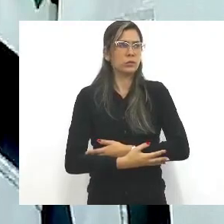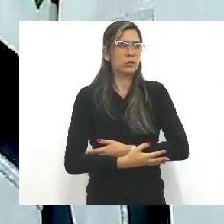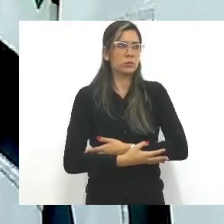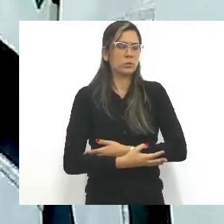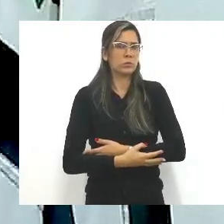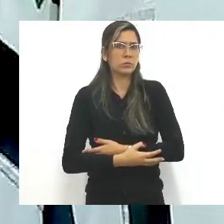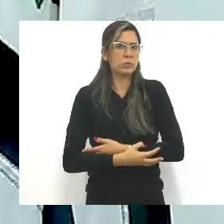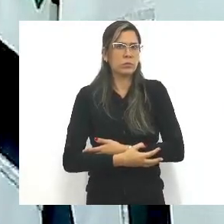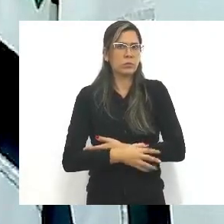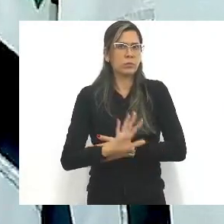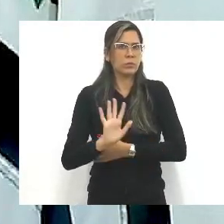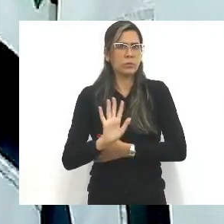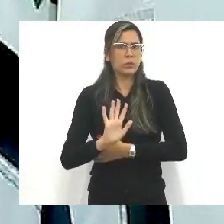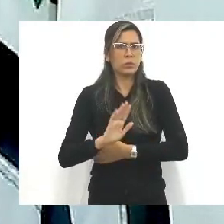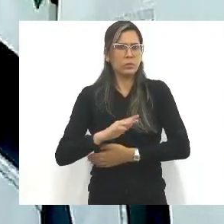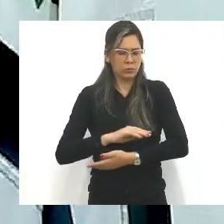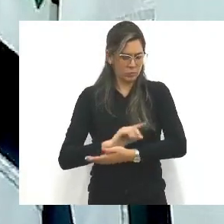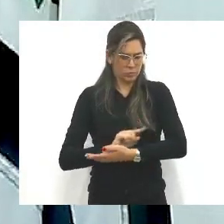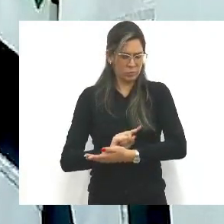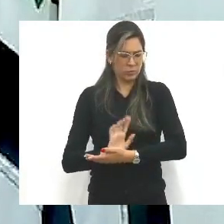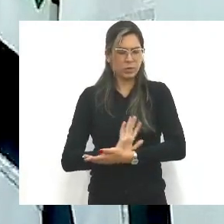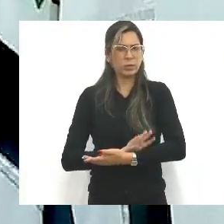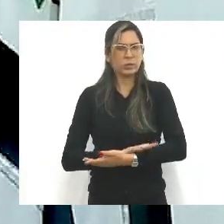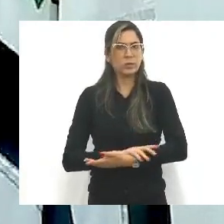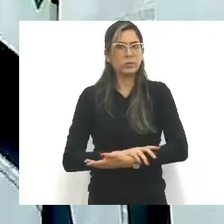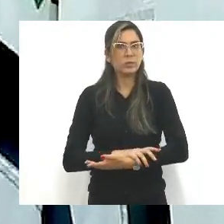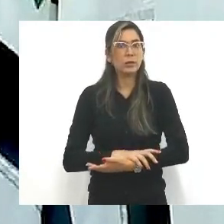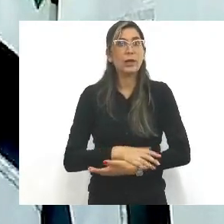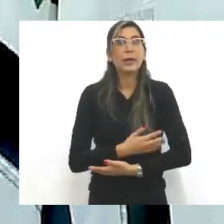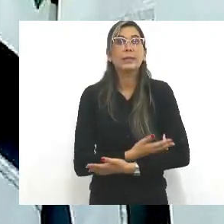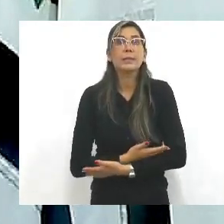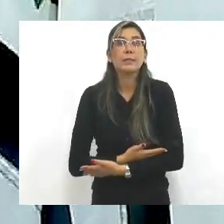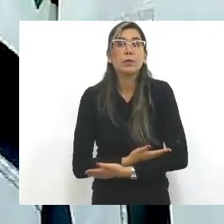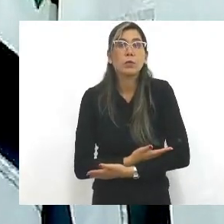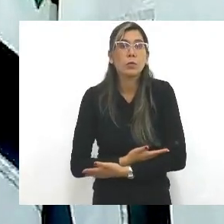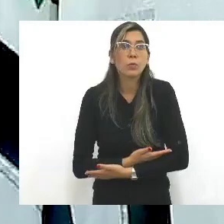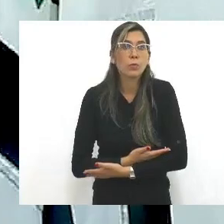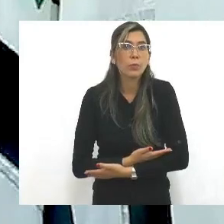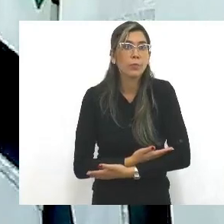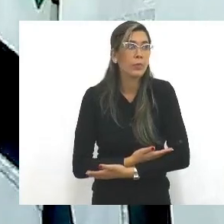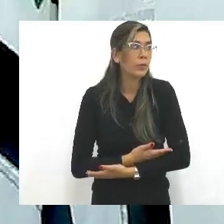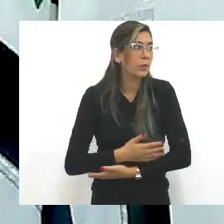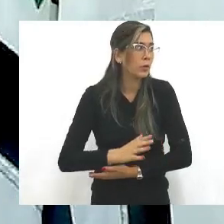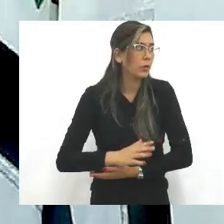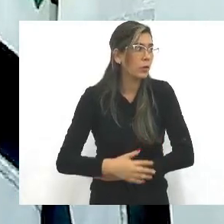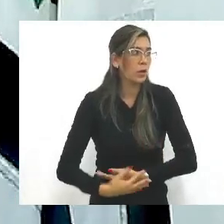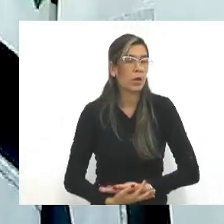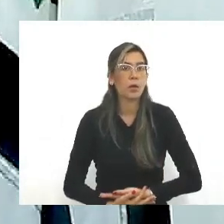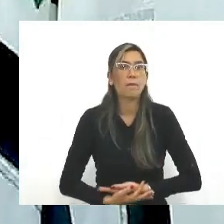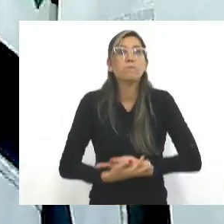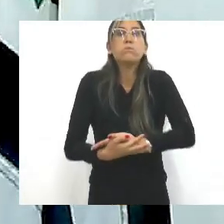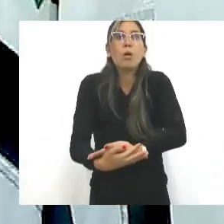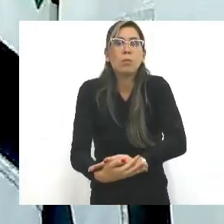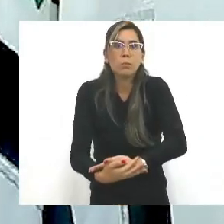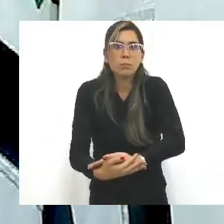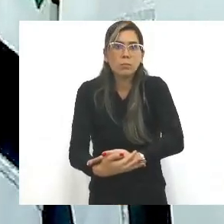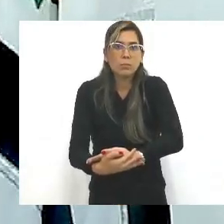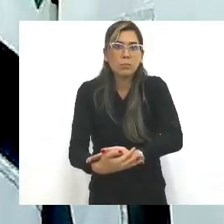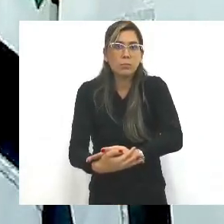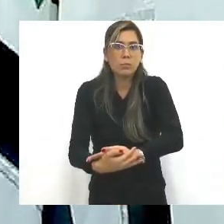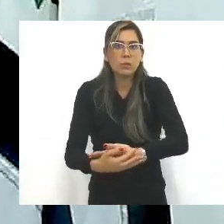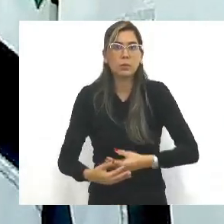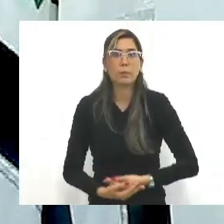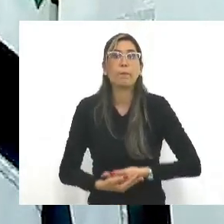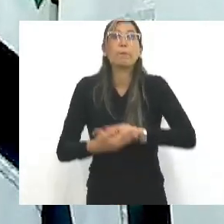estava segurando um curativo, nada disso, mas ele estava com um bebê. E ele simplesmente jogou esse bebê no meu colo.